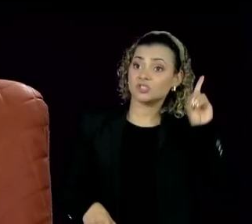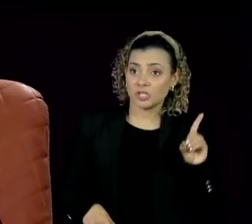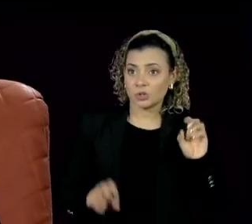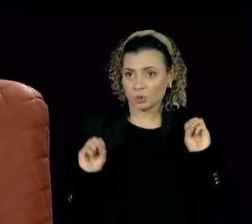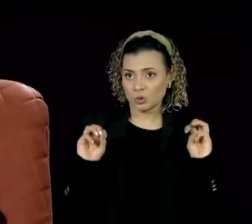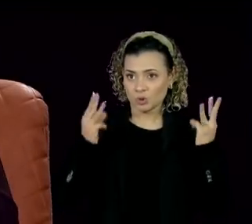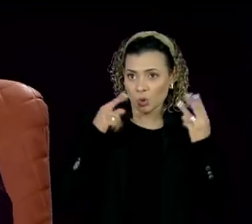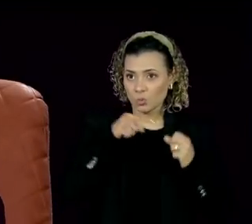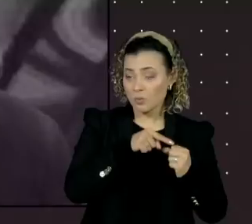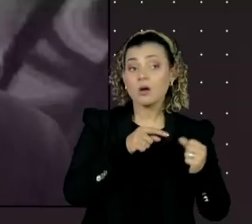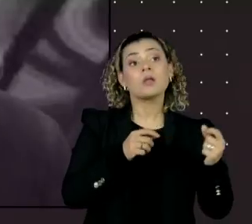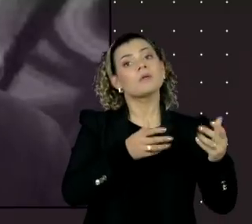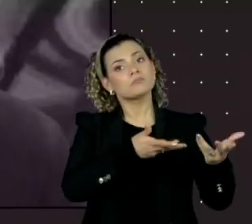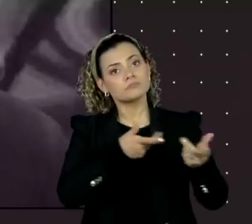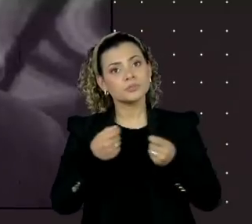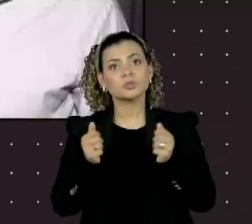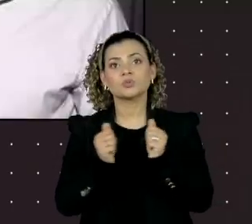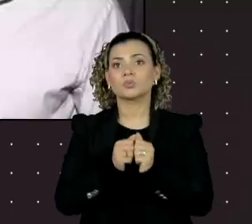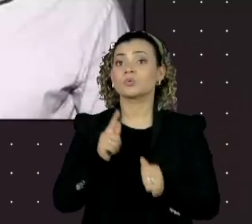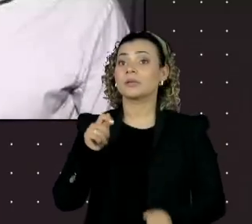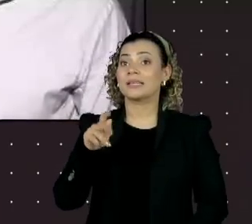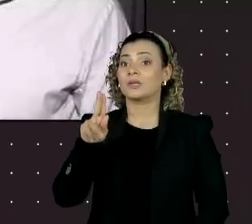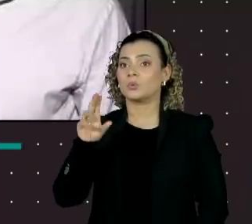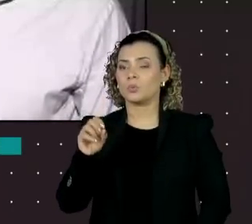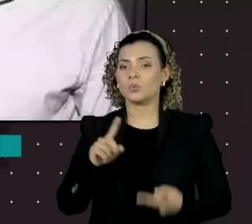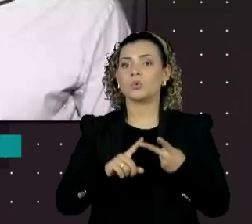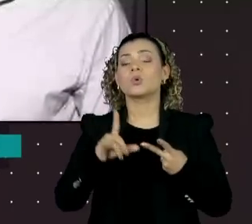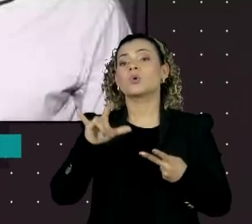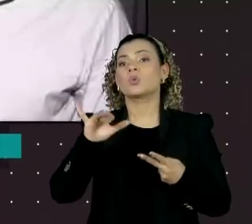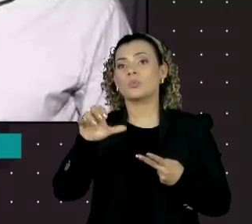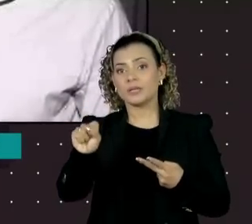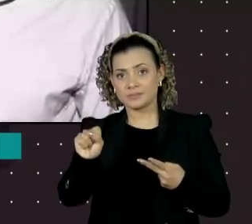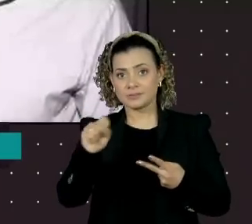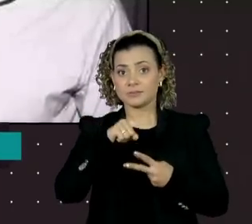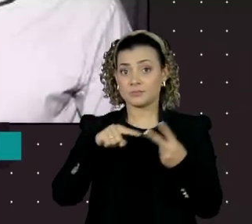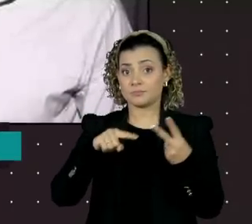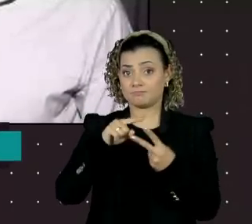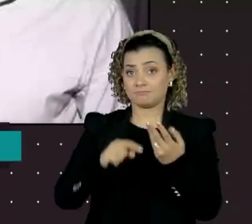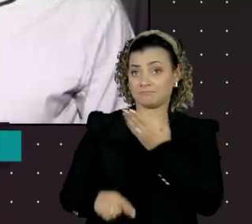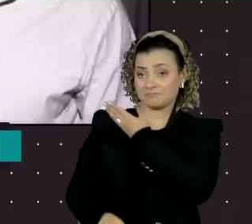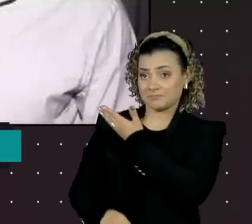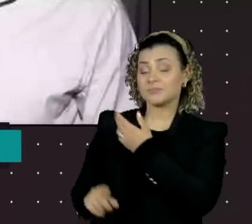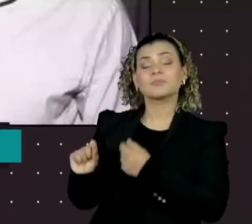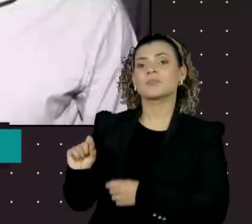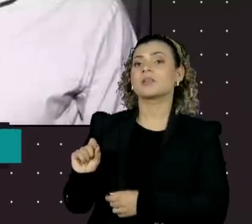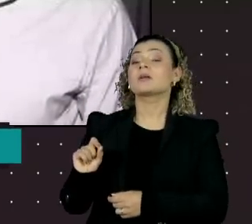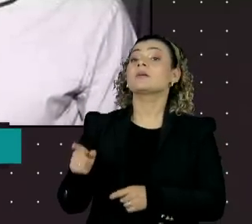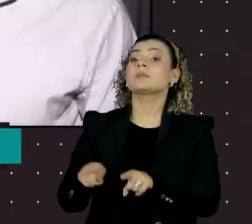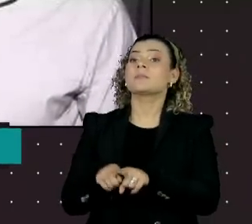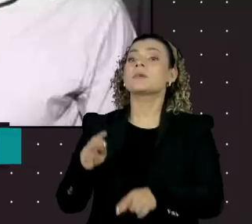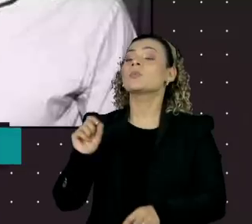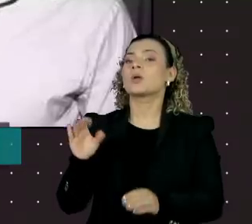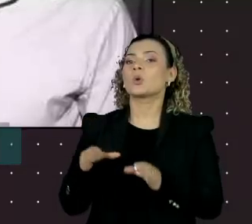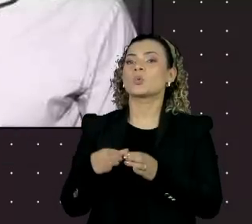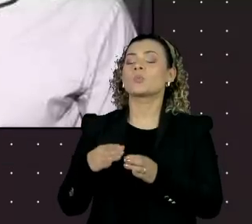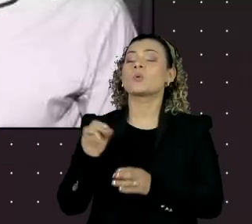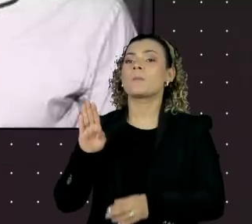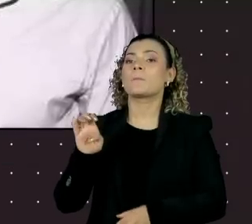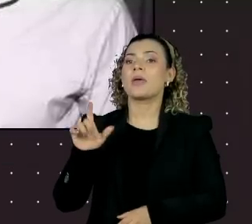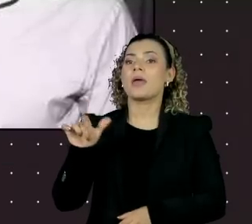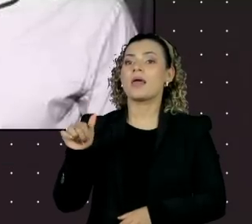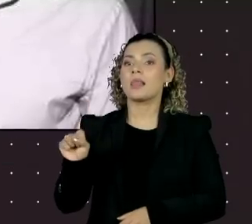show, se juntou com o Gringo e o Luiz Stein, que naquela época era uma dupla chamada Bela Arte, e eles